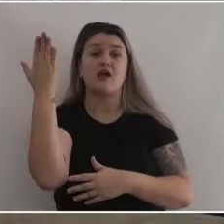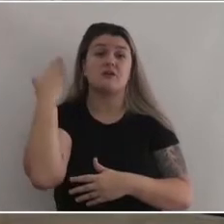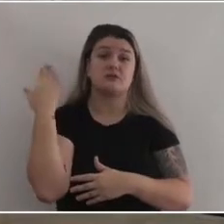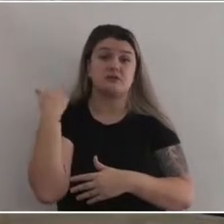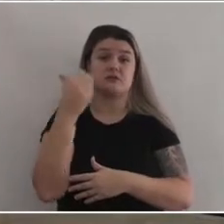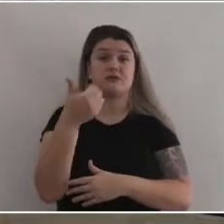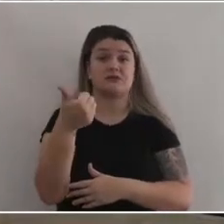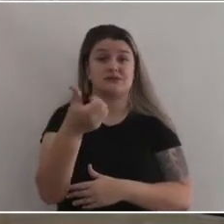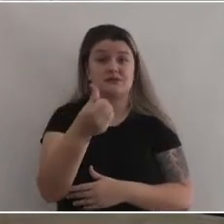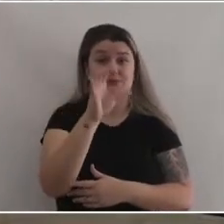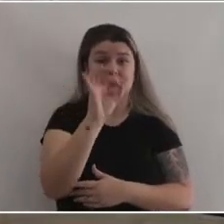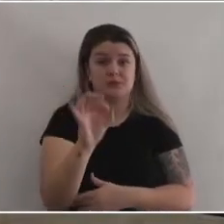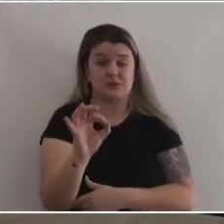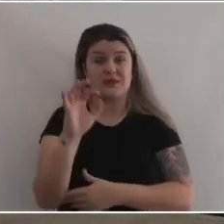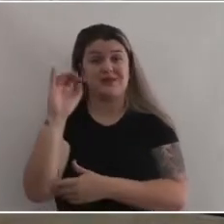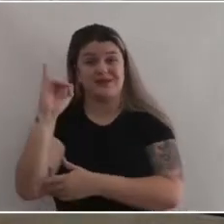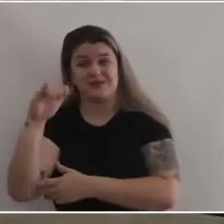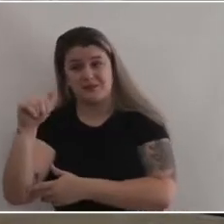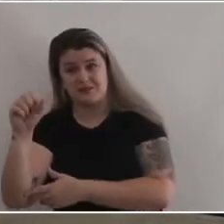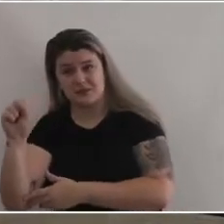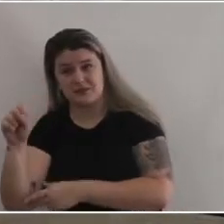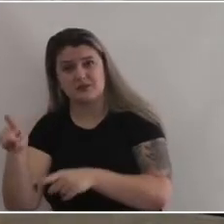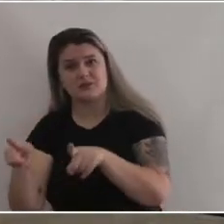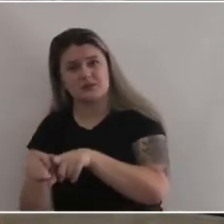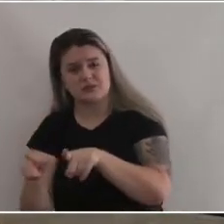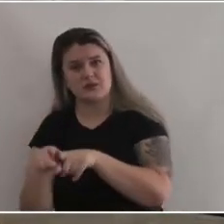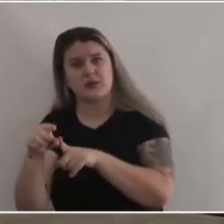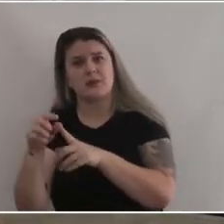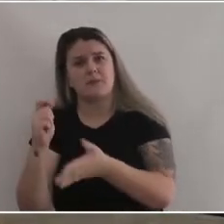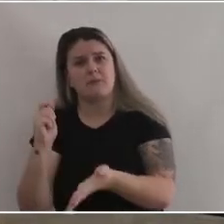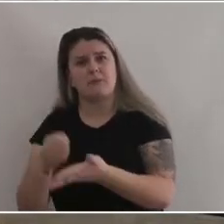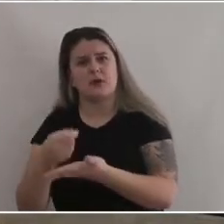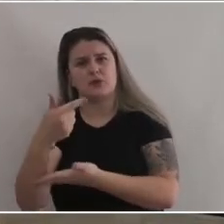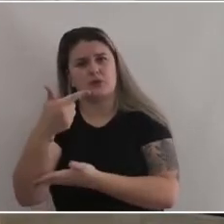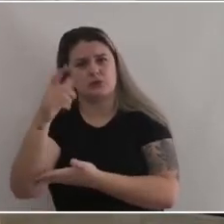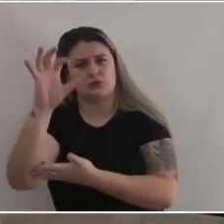16%, e o IMAS continua com a parte patronal de 2%.